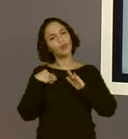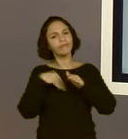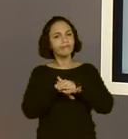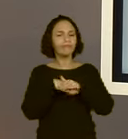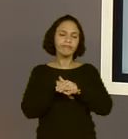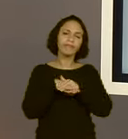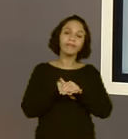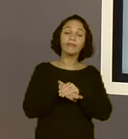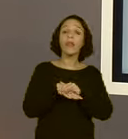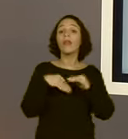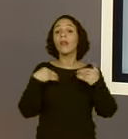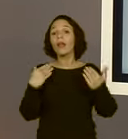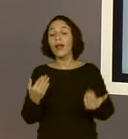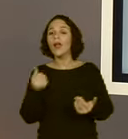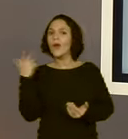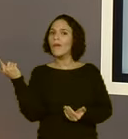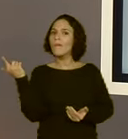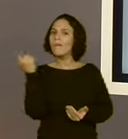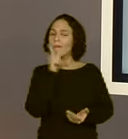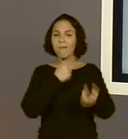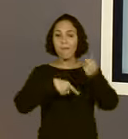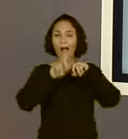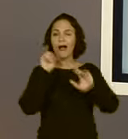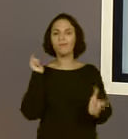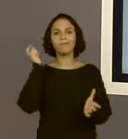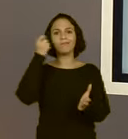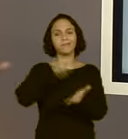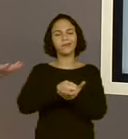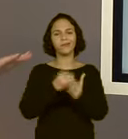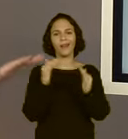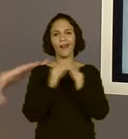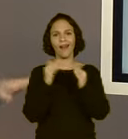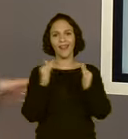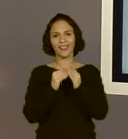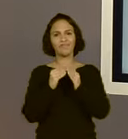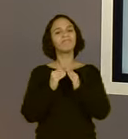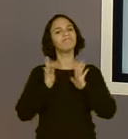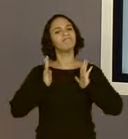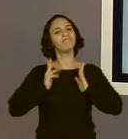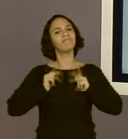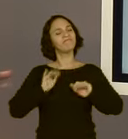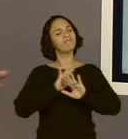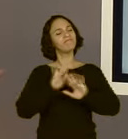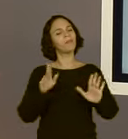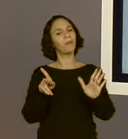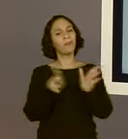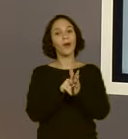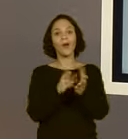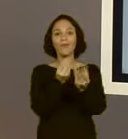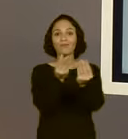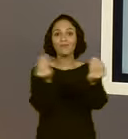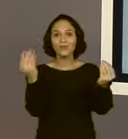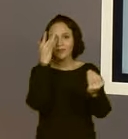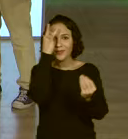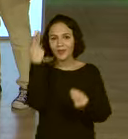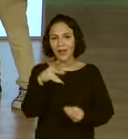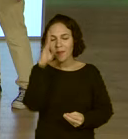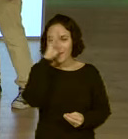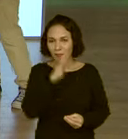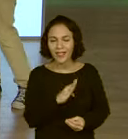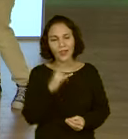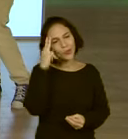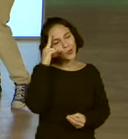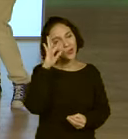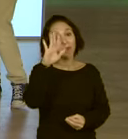e consegui conquistar e quitar a minha casa própria, né, que é o sonho também de muitos brasileiros. Inclusive o